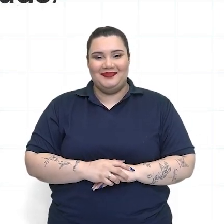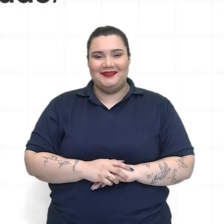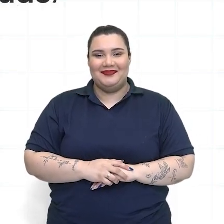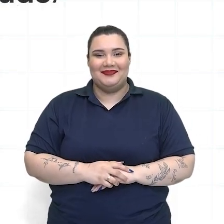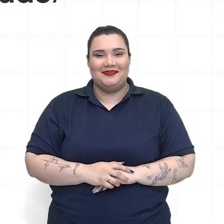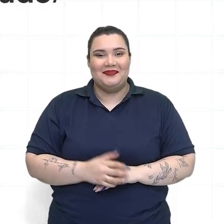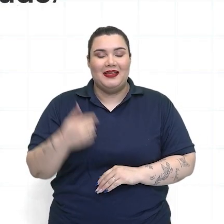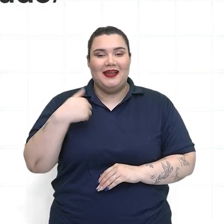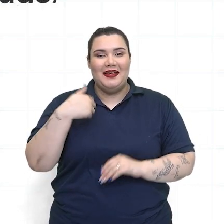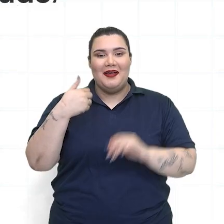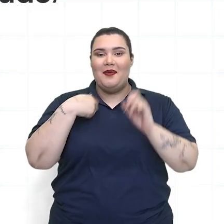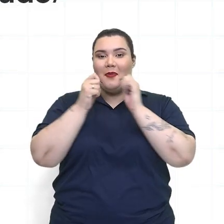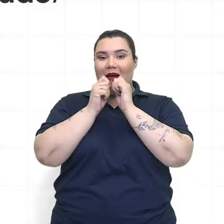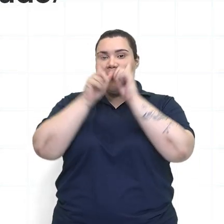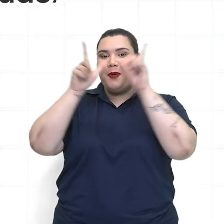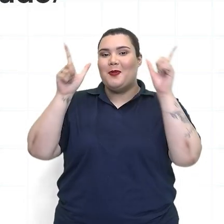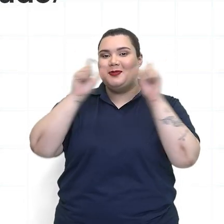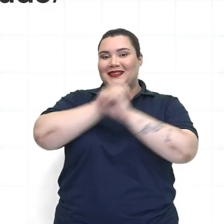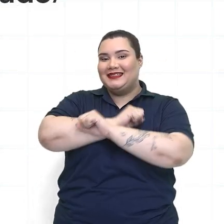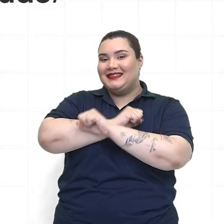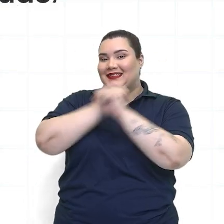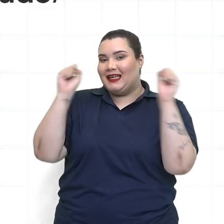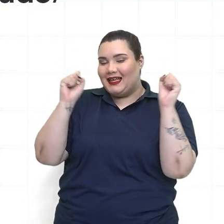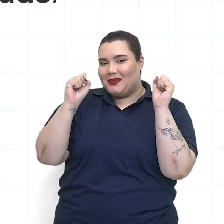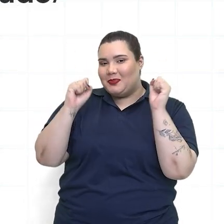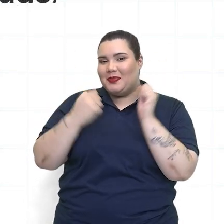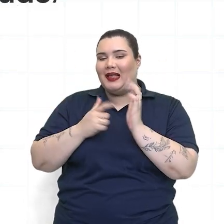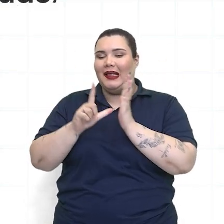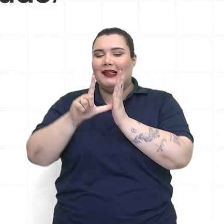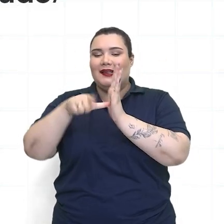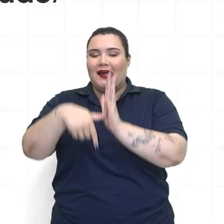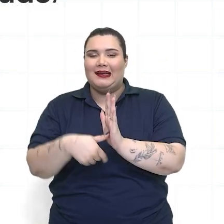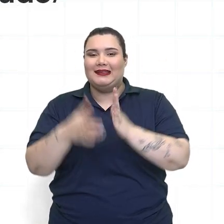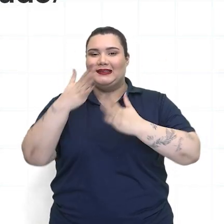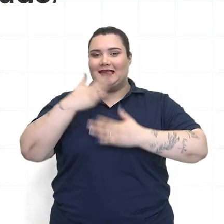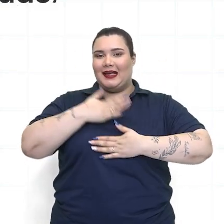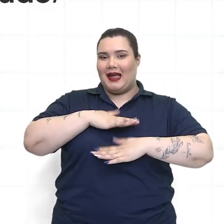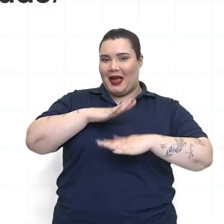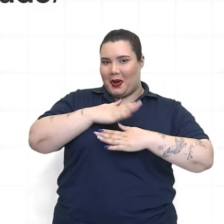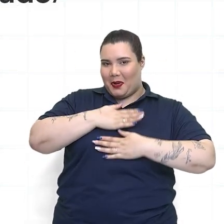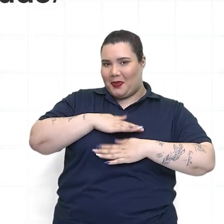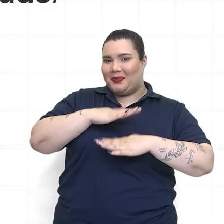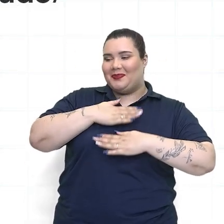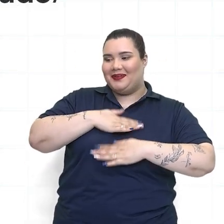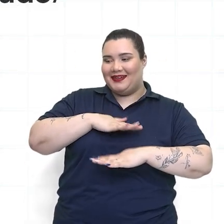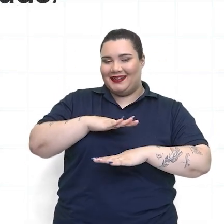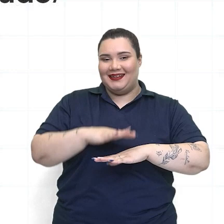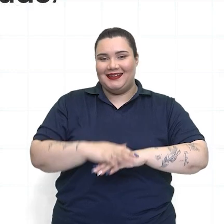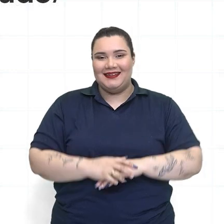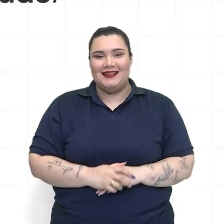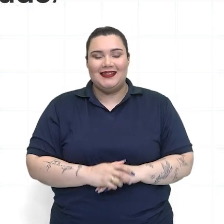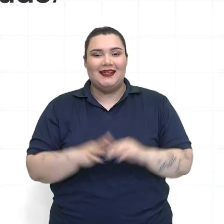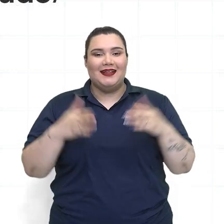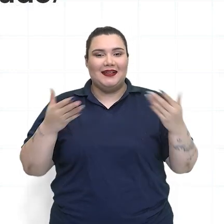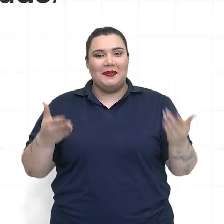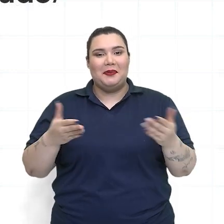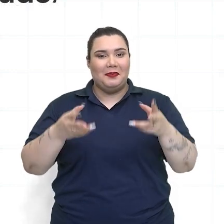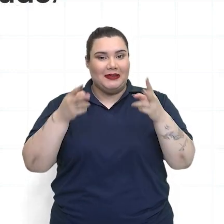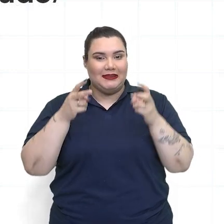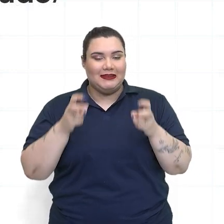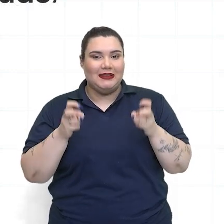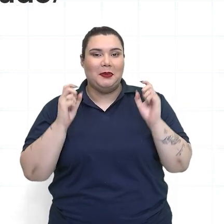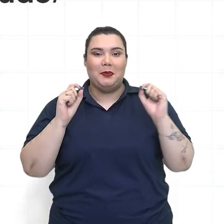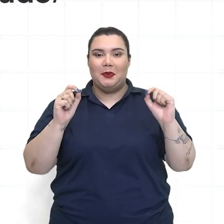acordo mais cedo para me atrasar com calma. Então, mais uma vez, o que a gente percebe